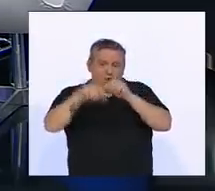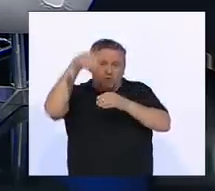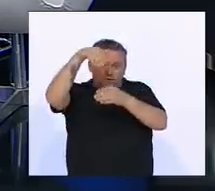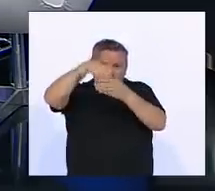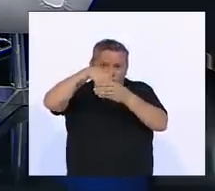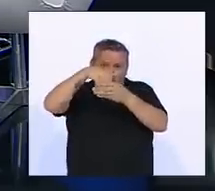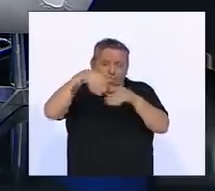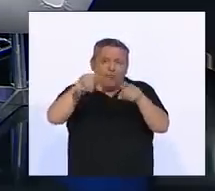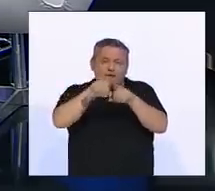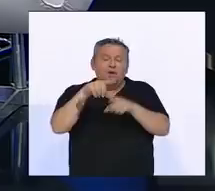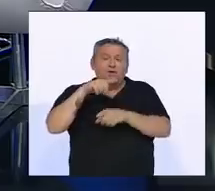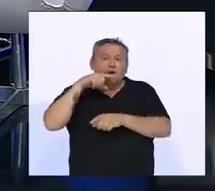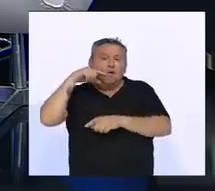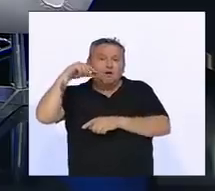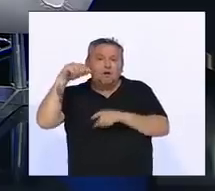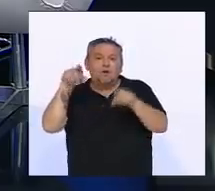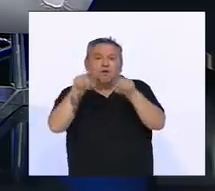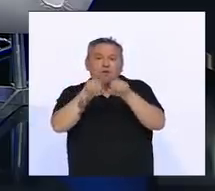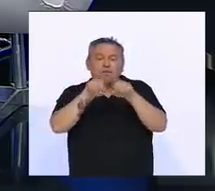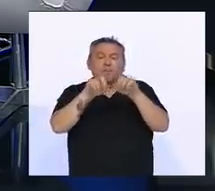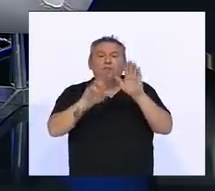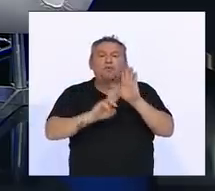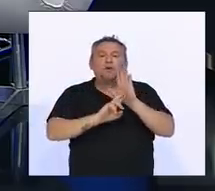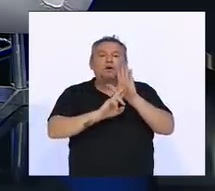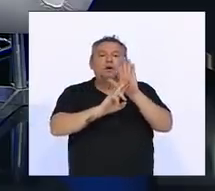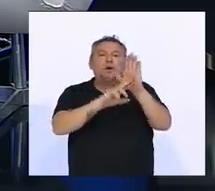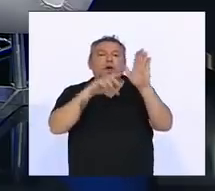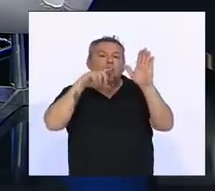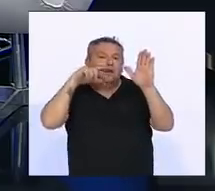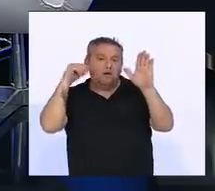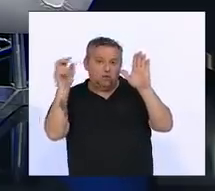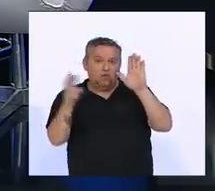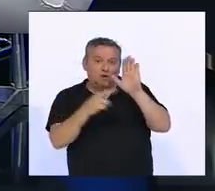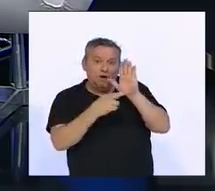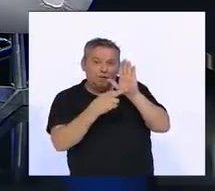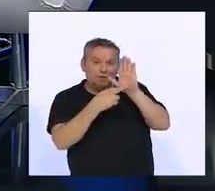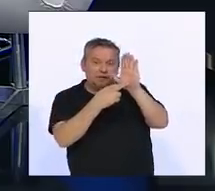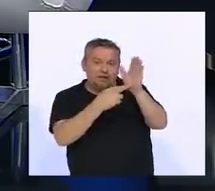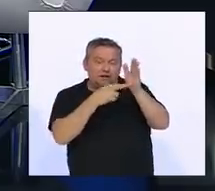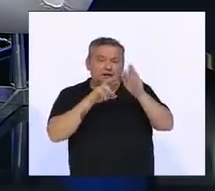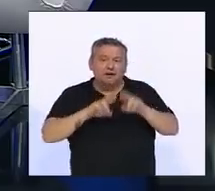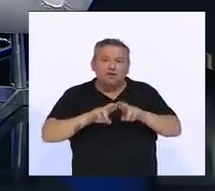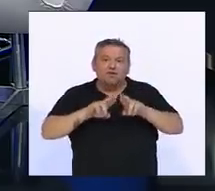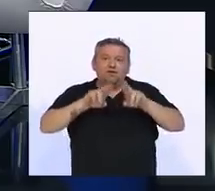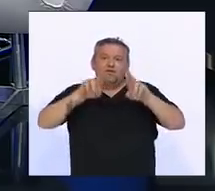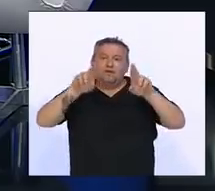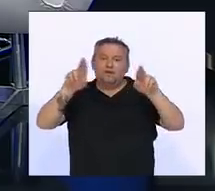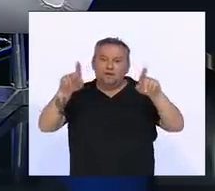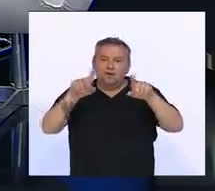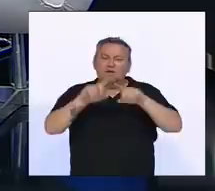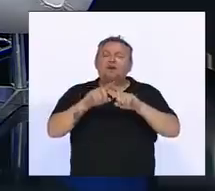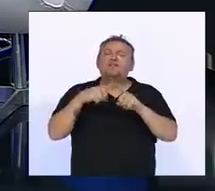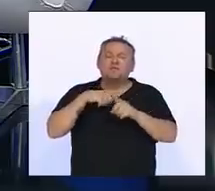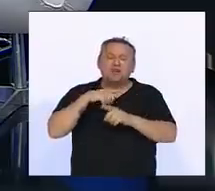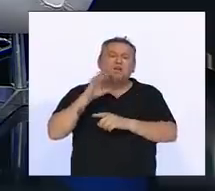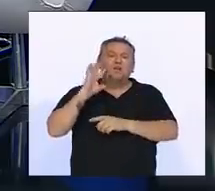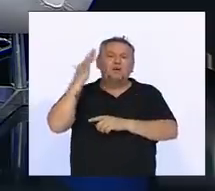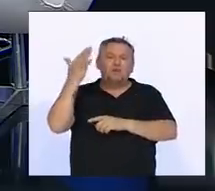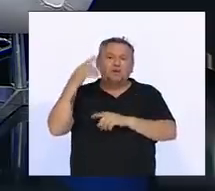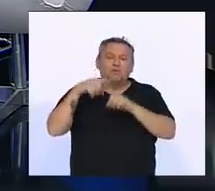pelo Ciro, por ele representar esta convergência, não é unanimidade, viu? Uma